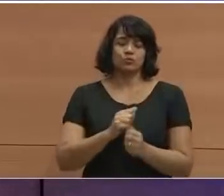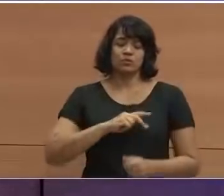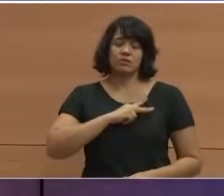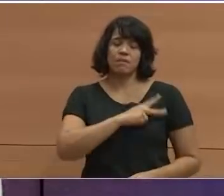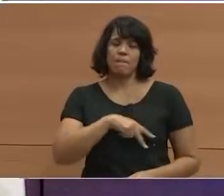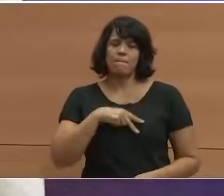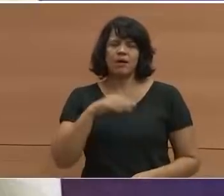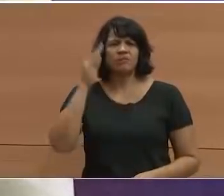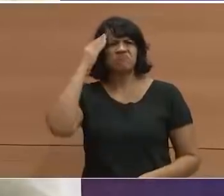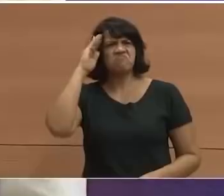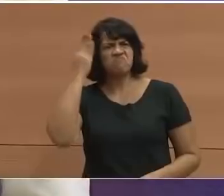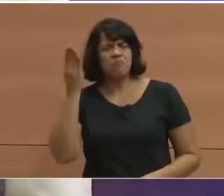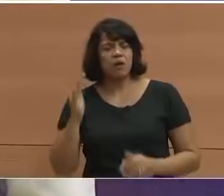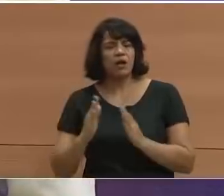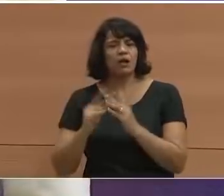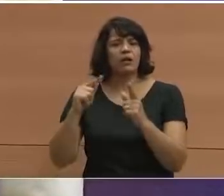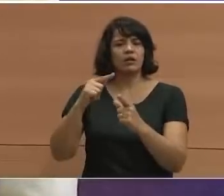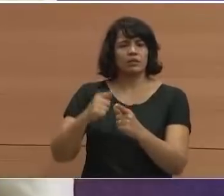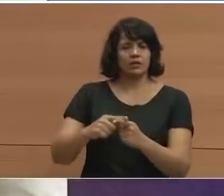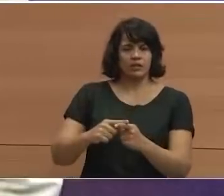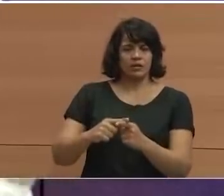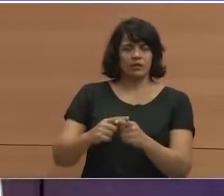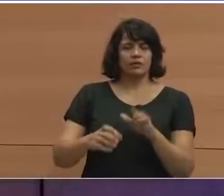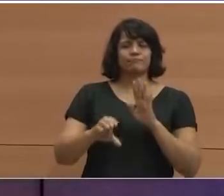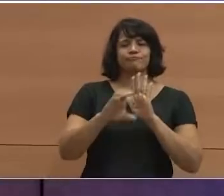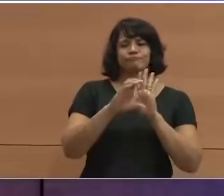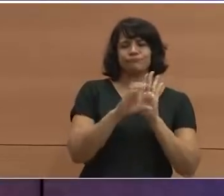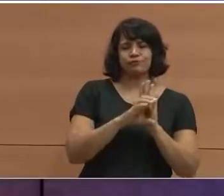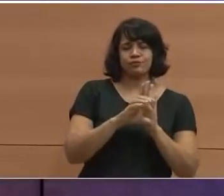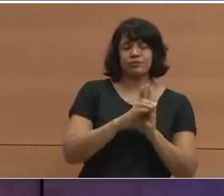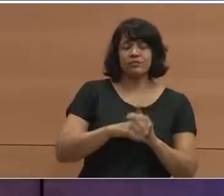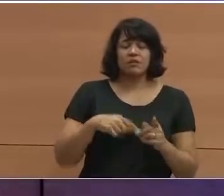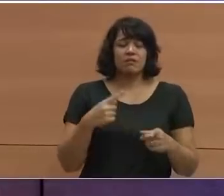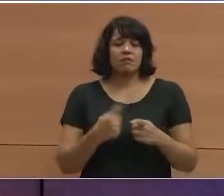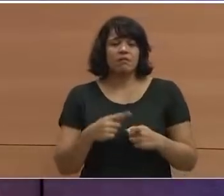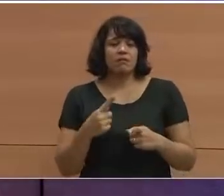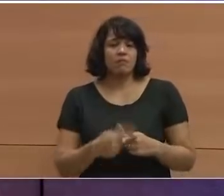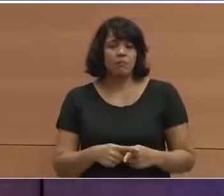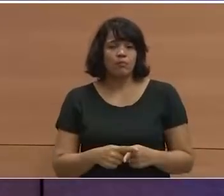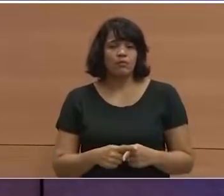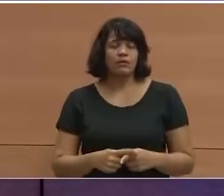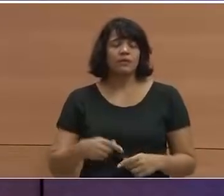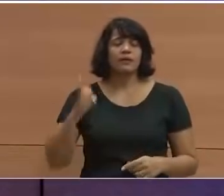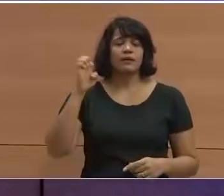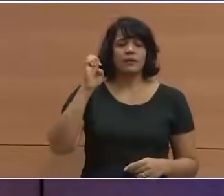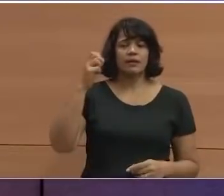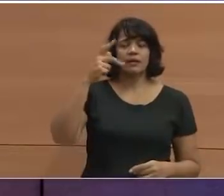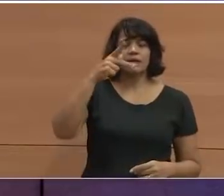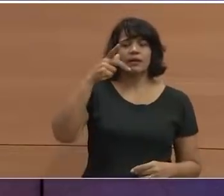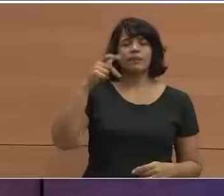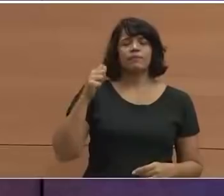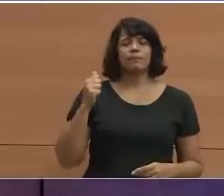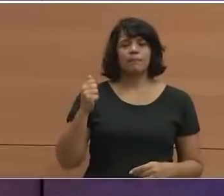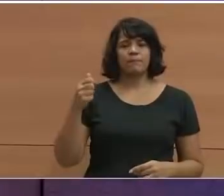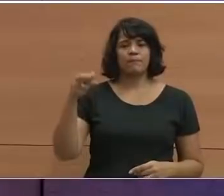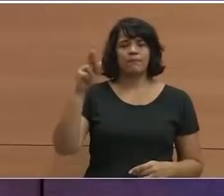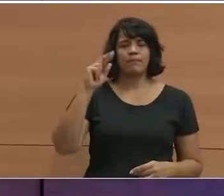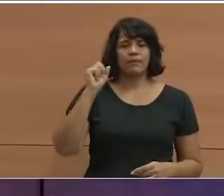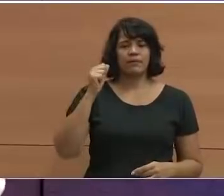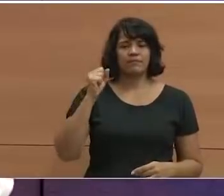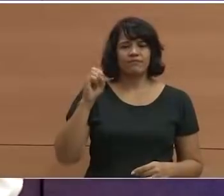relato de Epáfras. E vamos lá no final de Colossenses, Colossenses capítulo 4.